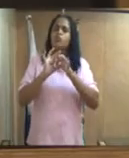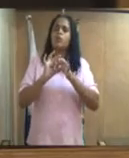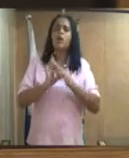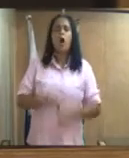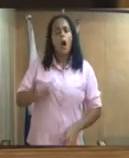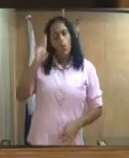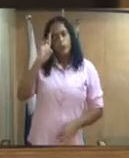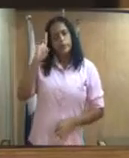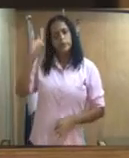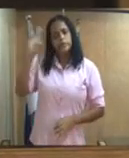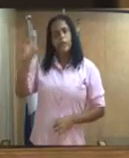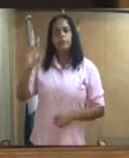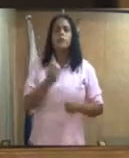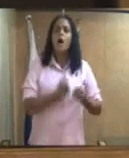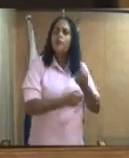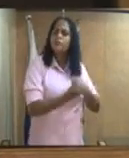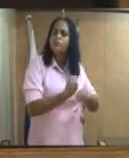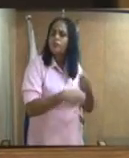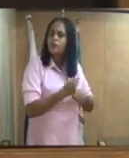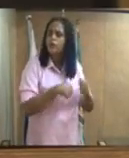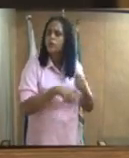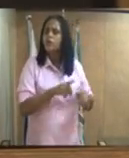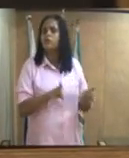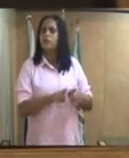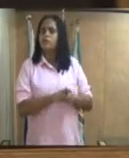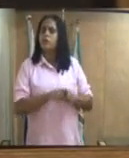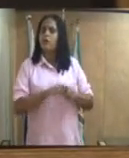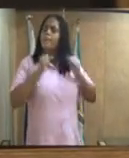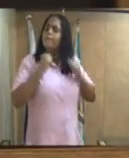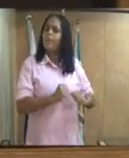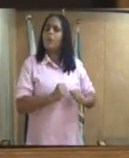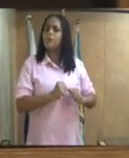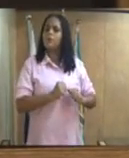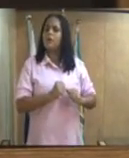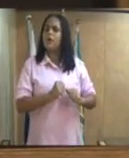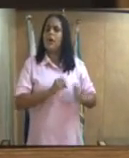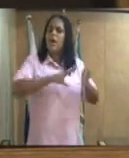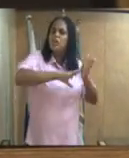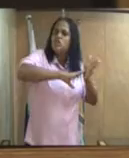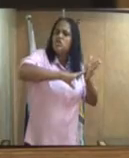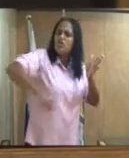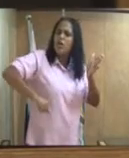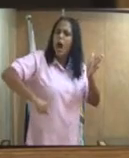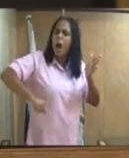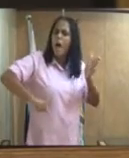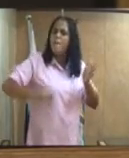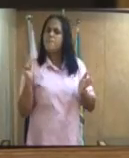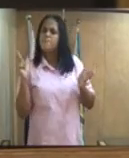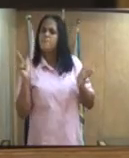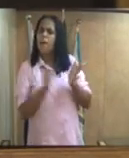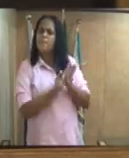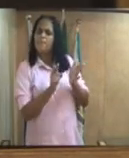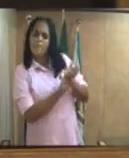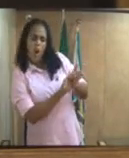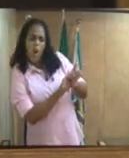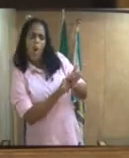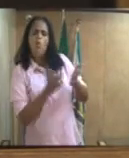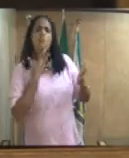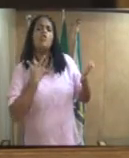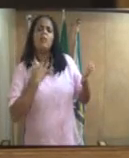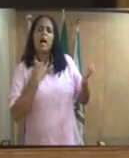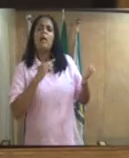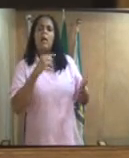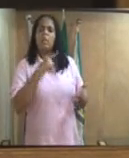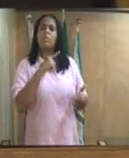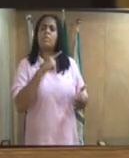Executivo e ele possa realmente tirar do papel esse desejo que ele tem e que